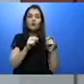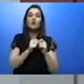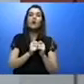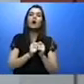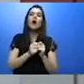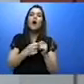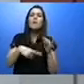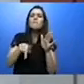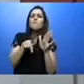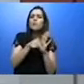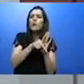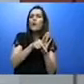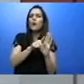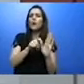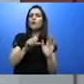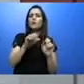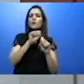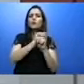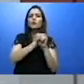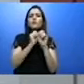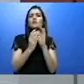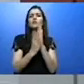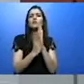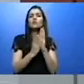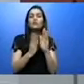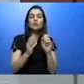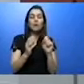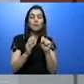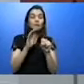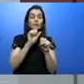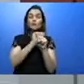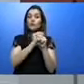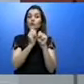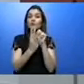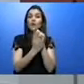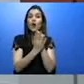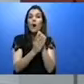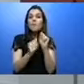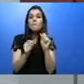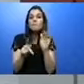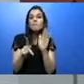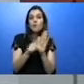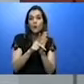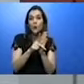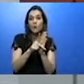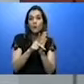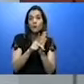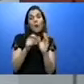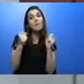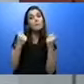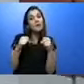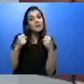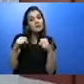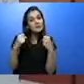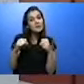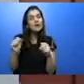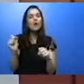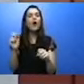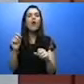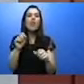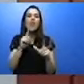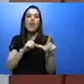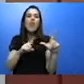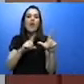pessoa, cidade, estado, país, com letra maiúscula também, tá? Mas esse texto vocês